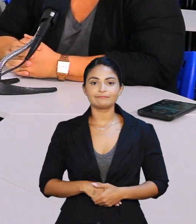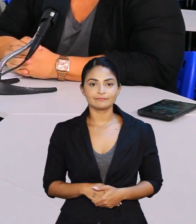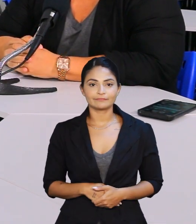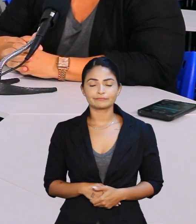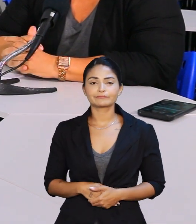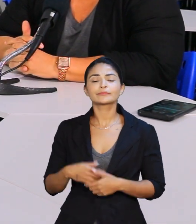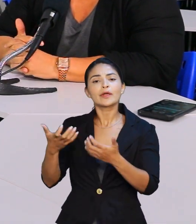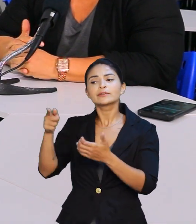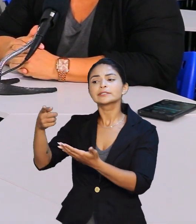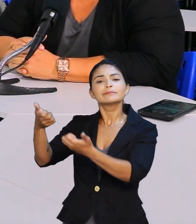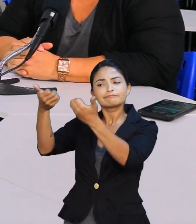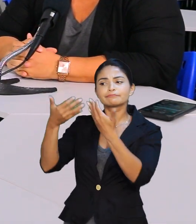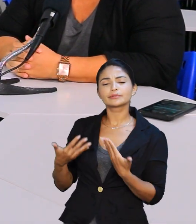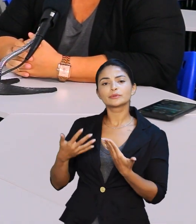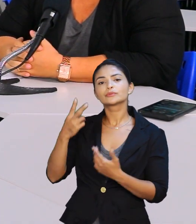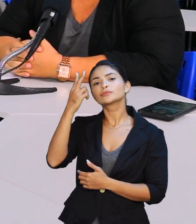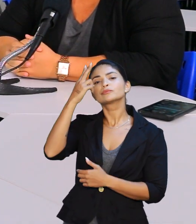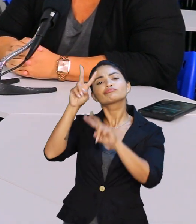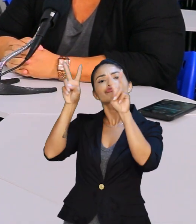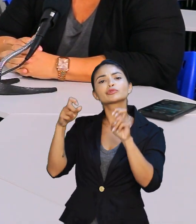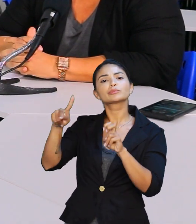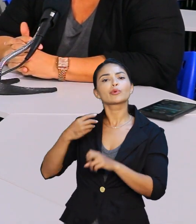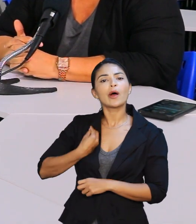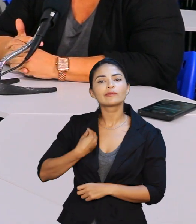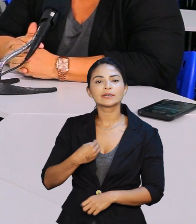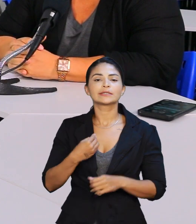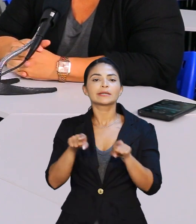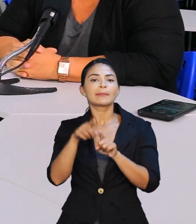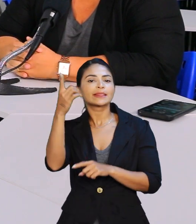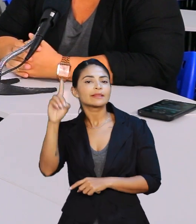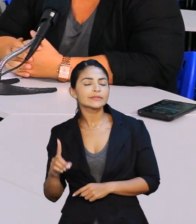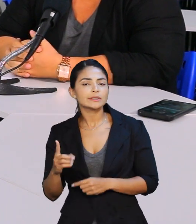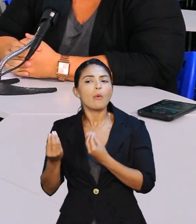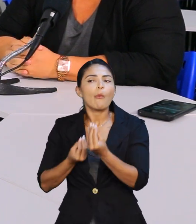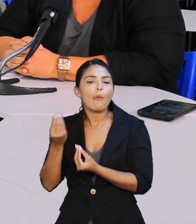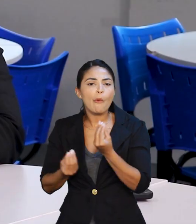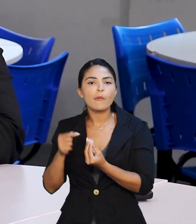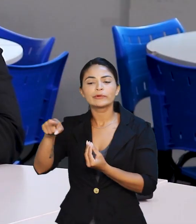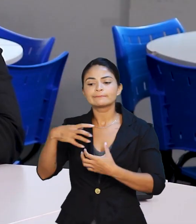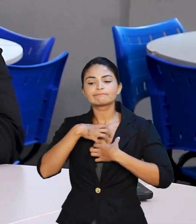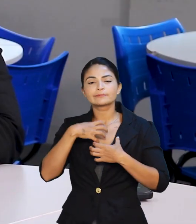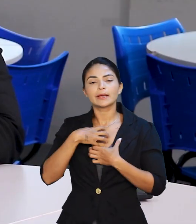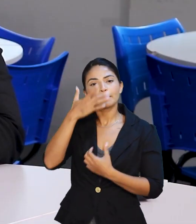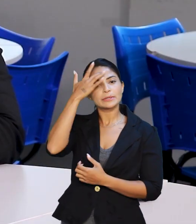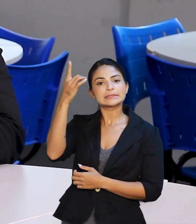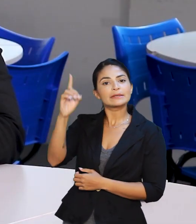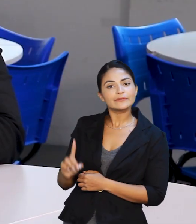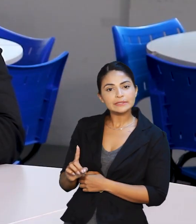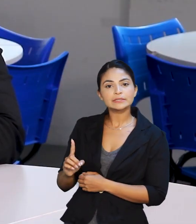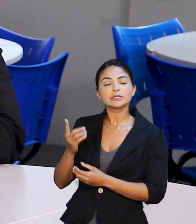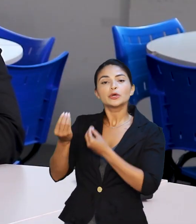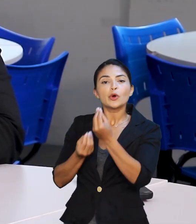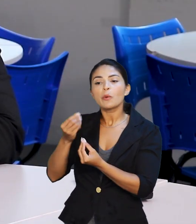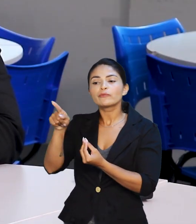que a Isabel me contasse um pouco sobre sua vida e sua deficiência. Como é ser uma pessoa com deficiência, como é que essa deficiência